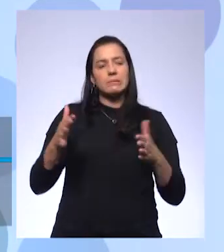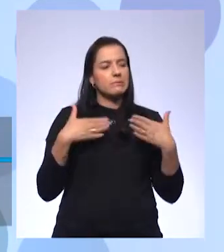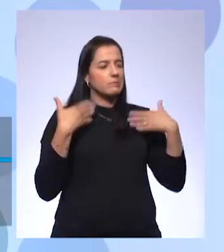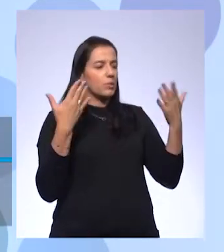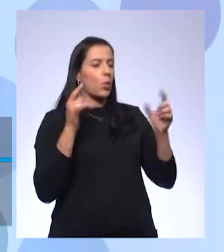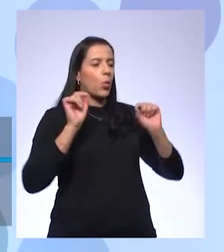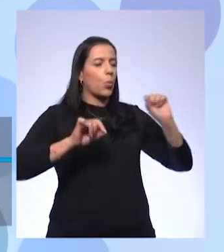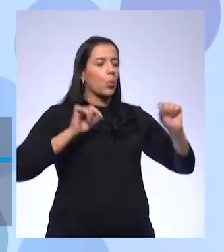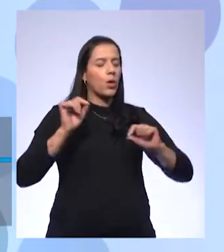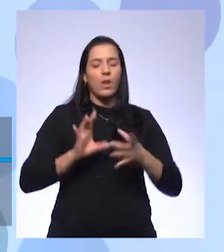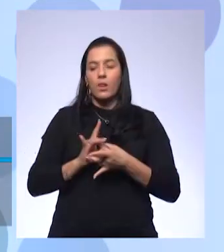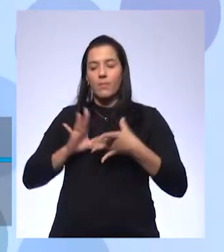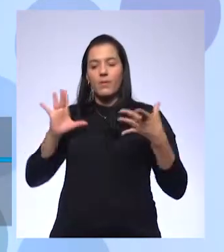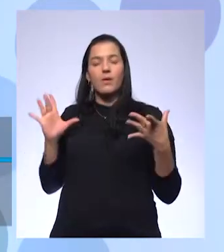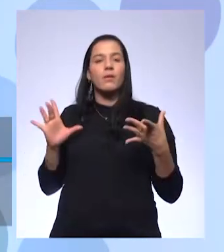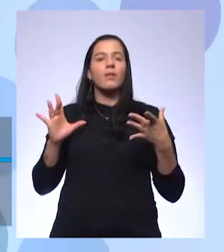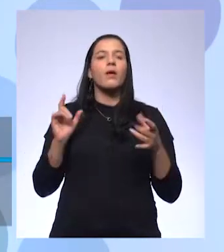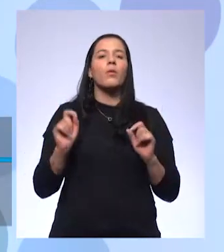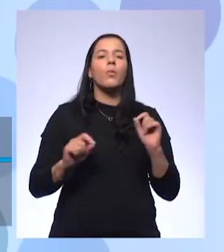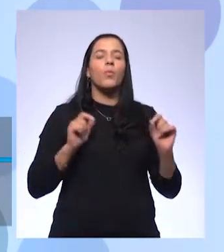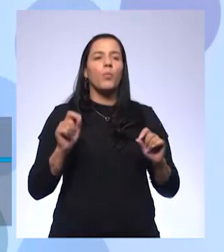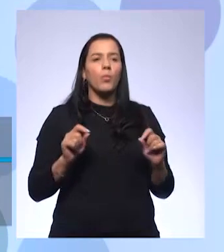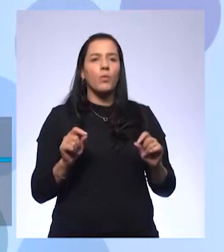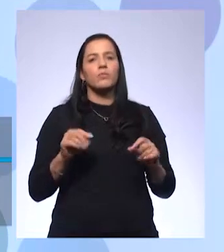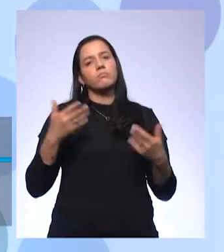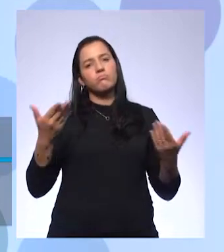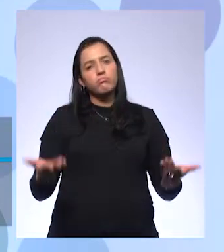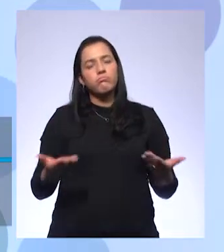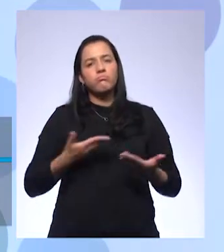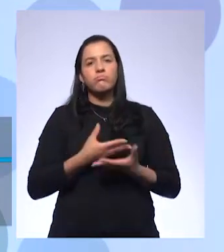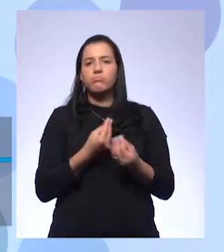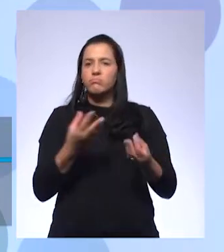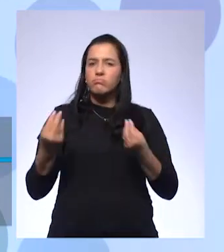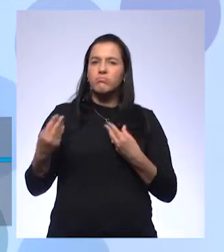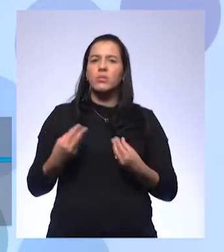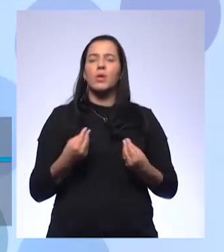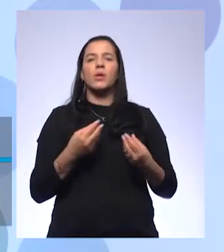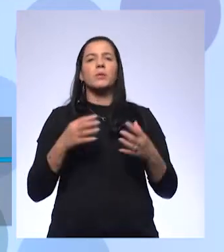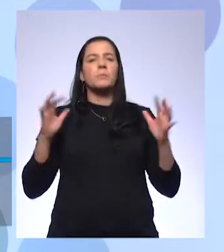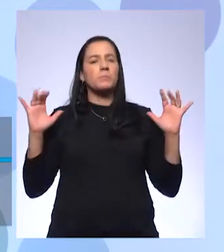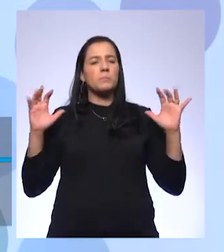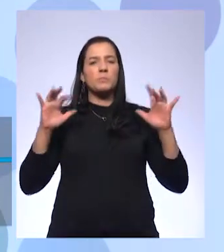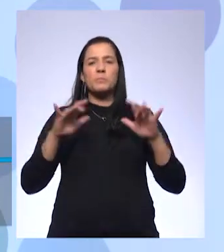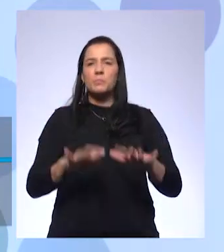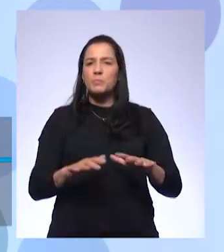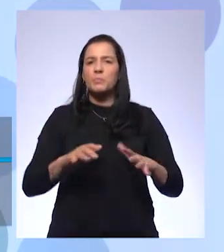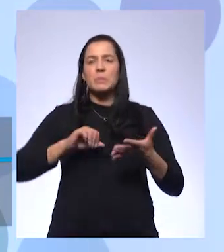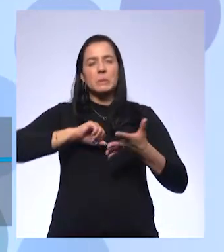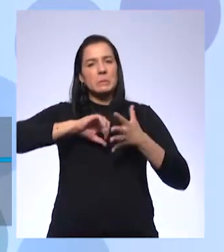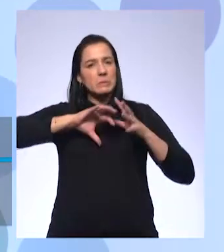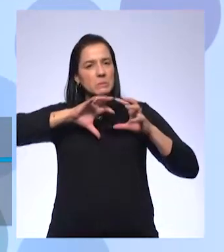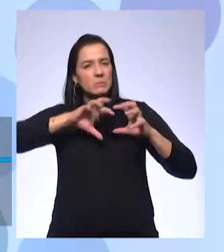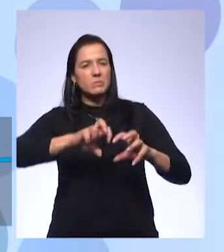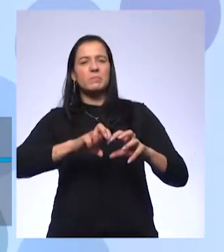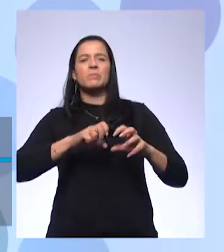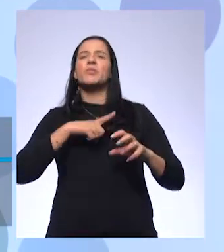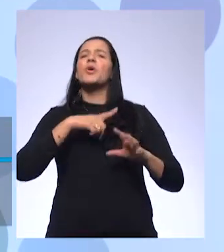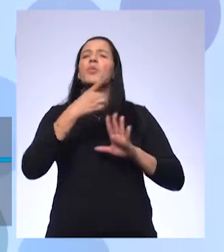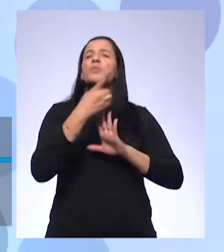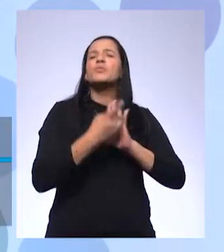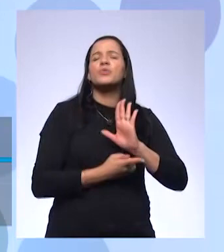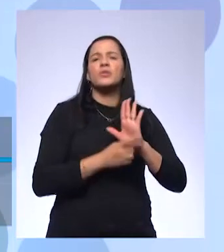né, como liberdade assistida, enfim. Então, realmente é uma contundente supressão de